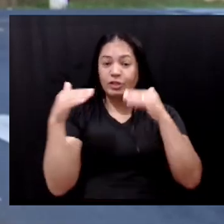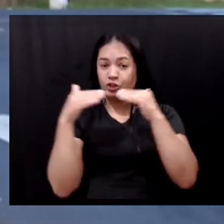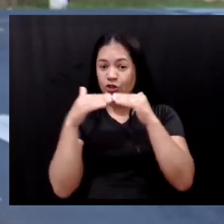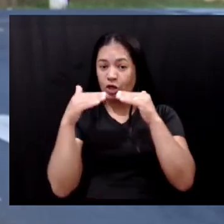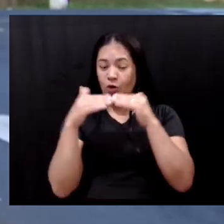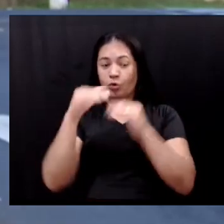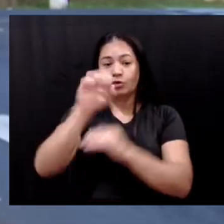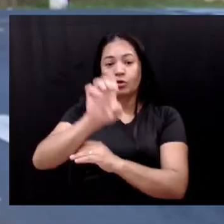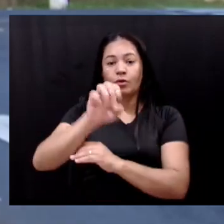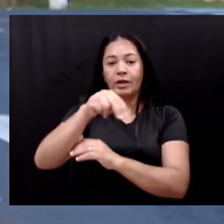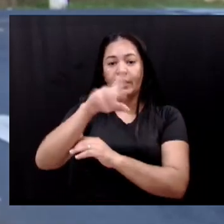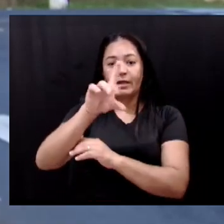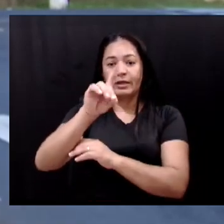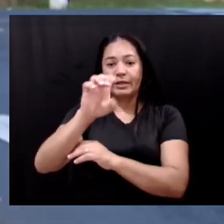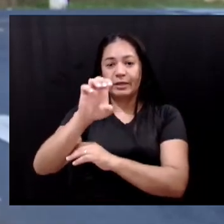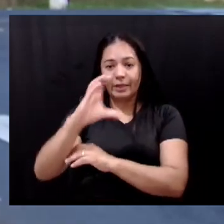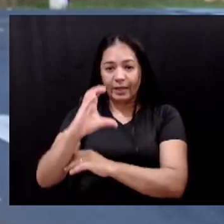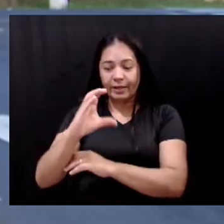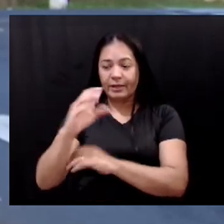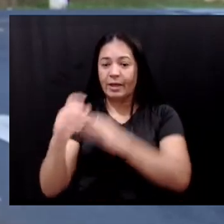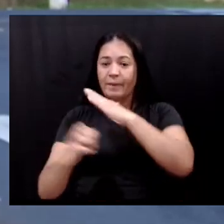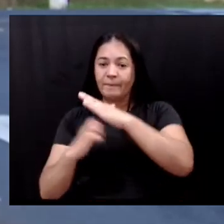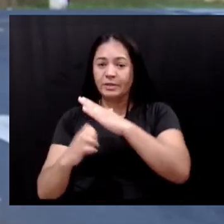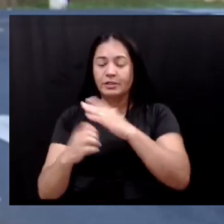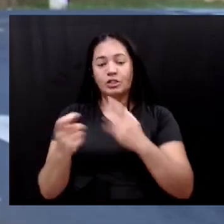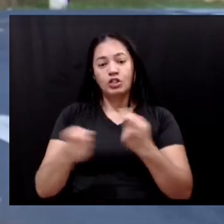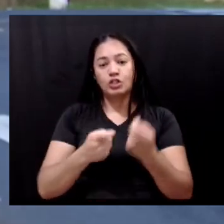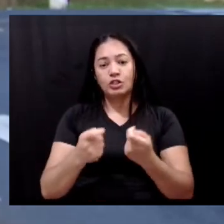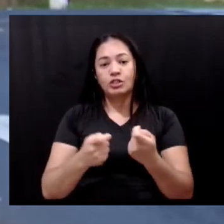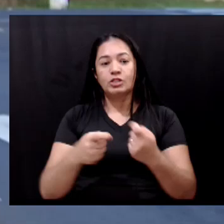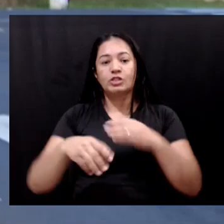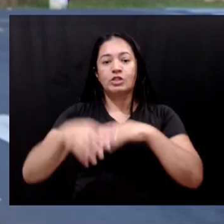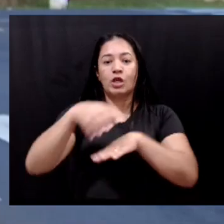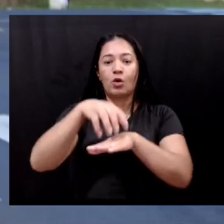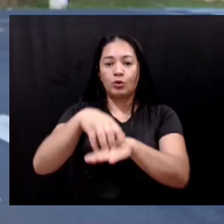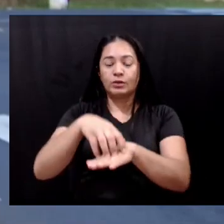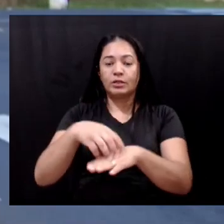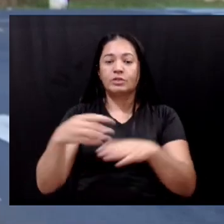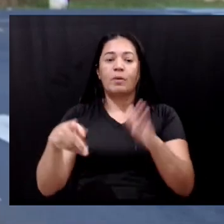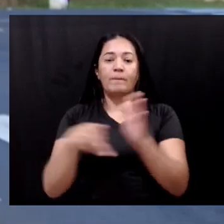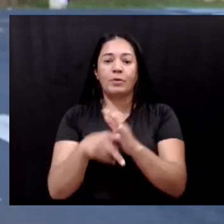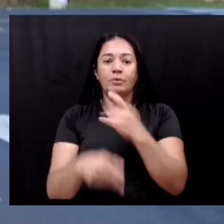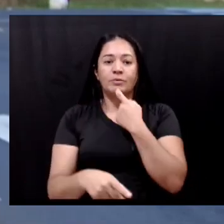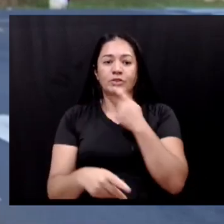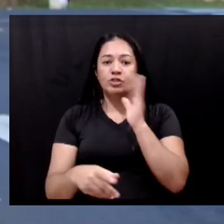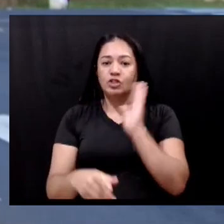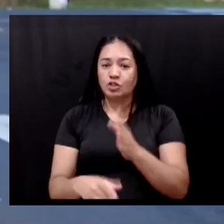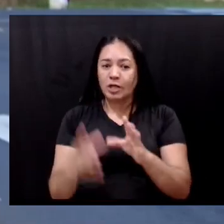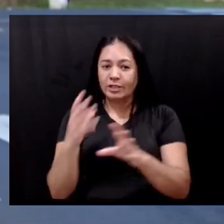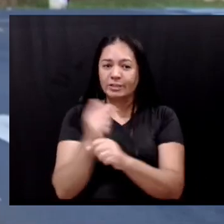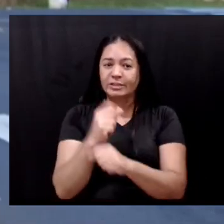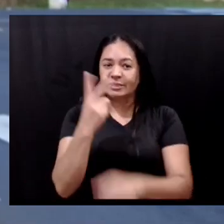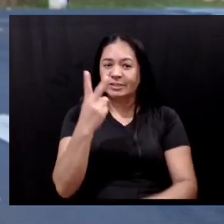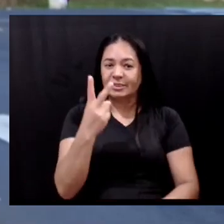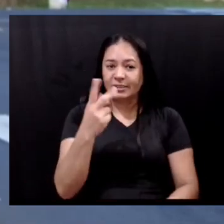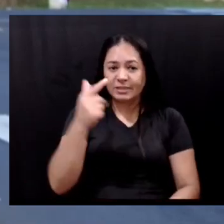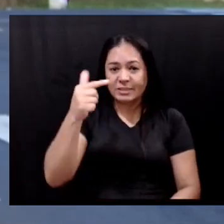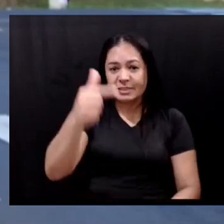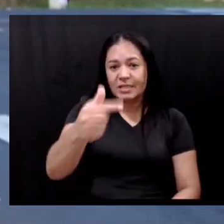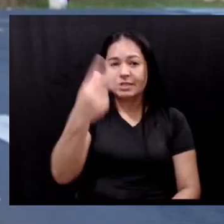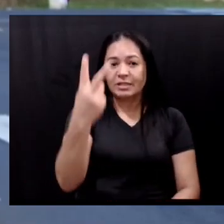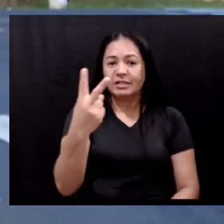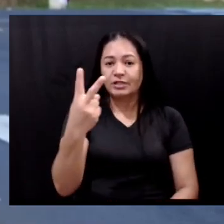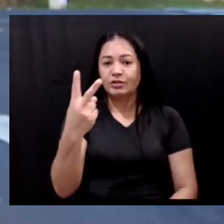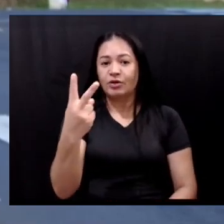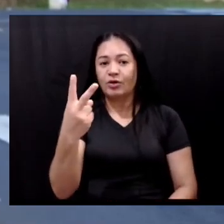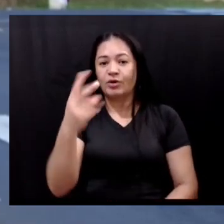o trânsito em Campinas, a cidade já contabilizava 72 semáforos inteligentes desde dezembro